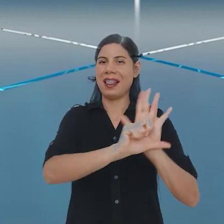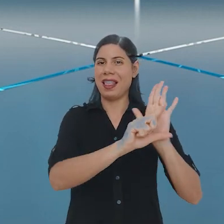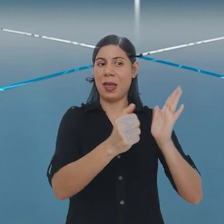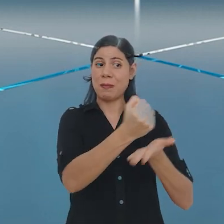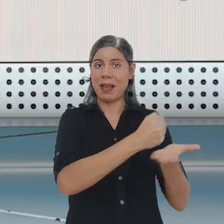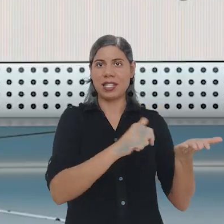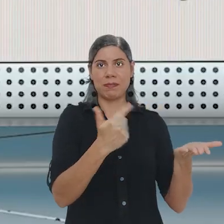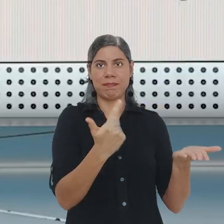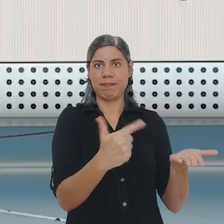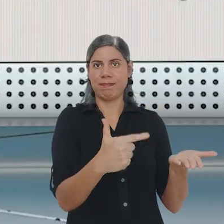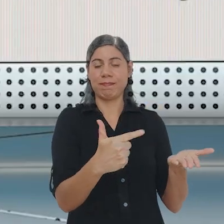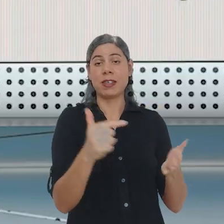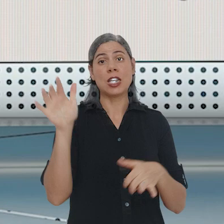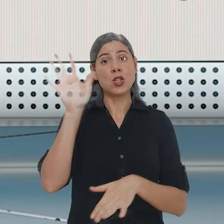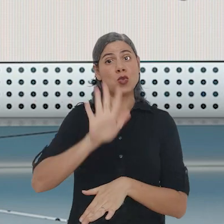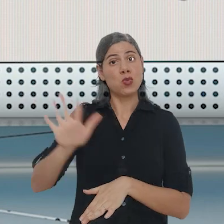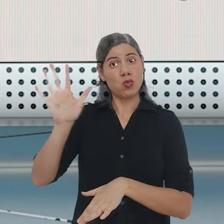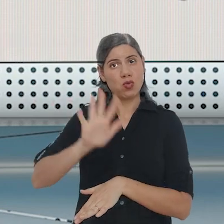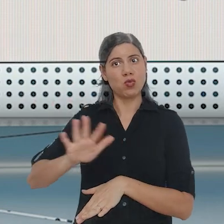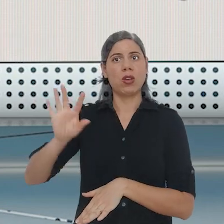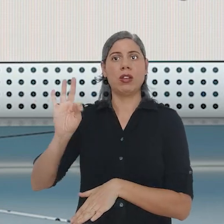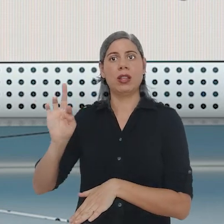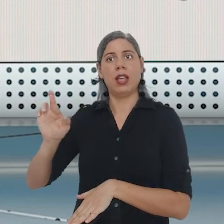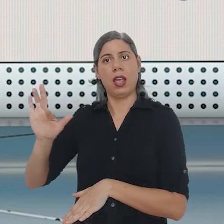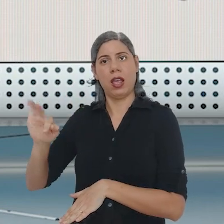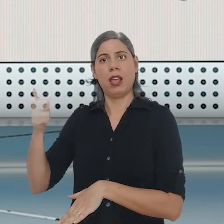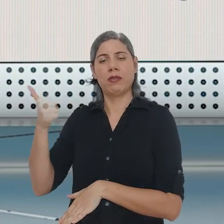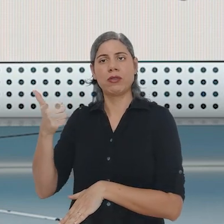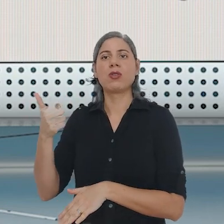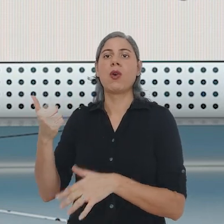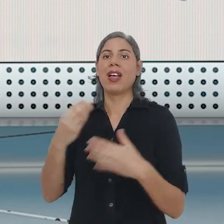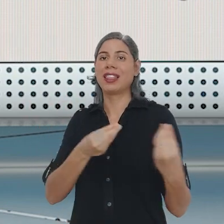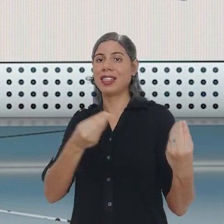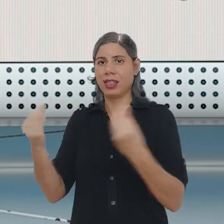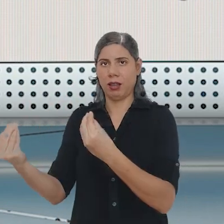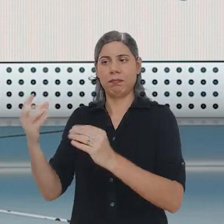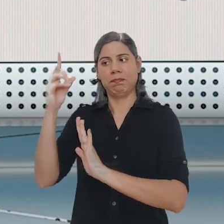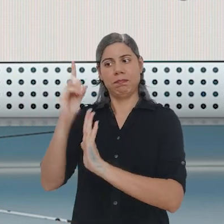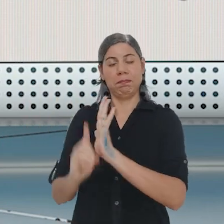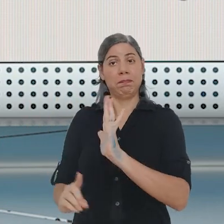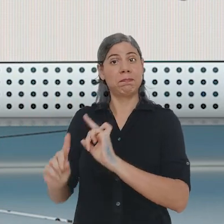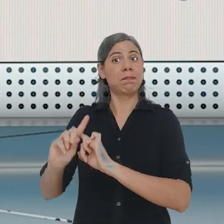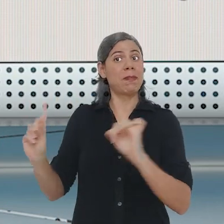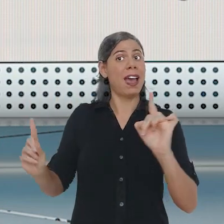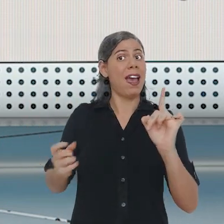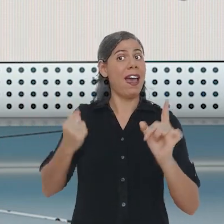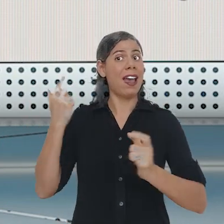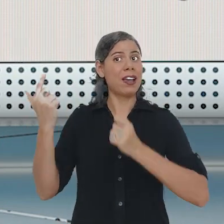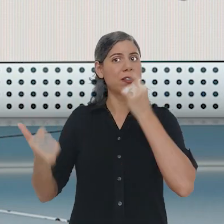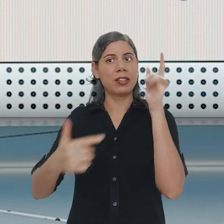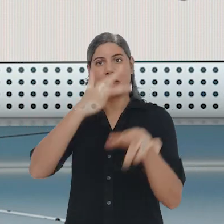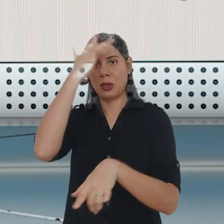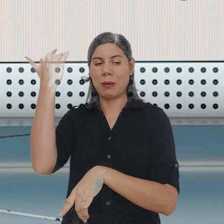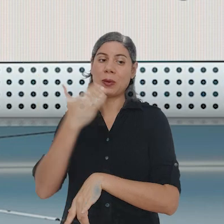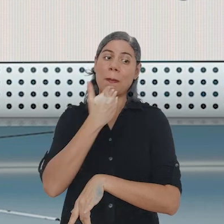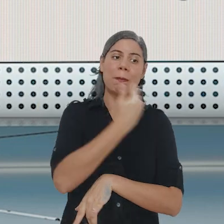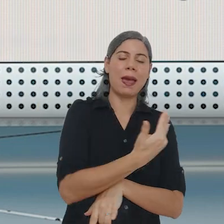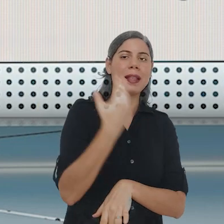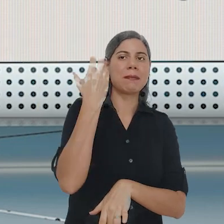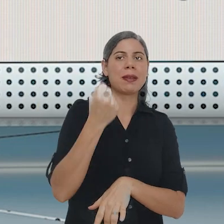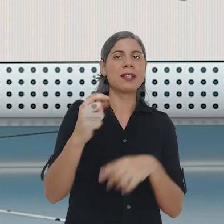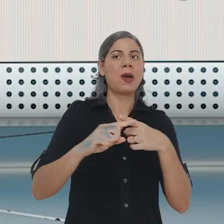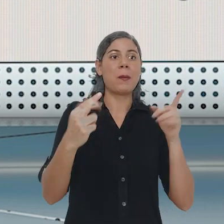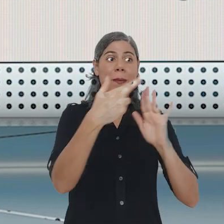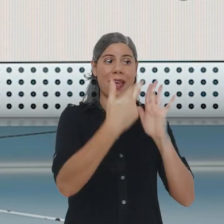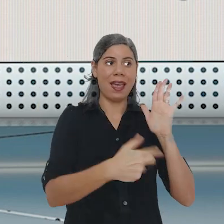respaldo legal. De forma geral, o TRF1 tem decidido pela concessão do direito, mas nem sempre quem pede a pensão